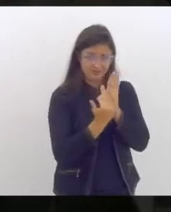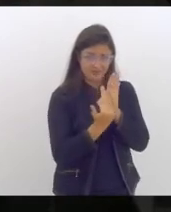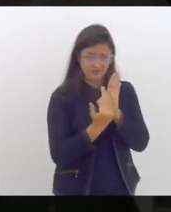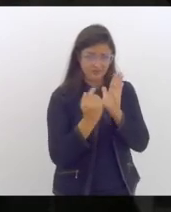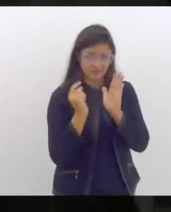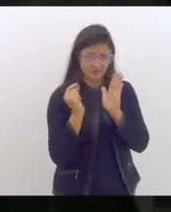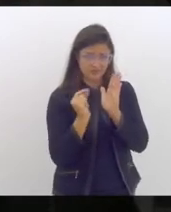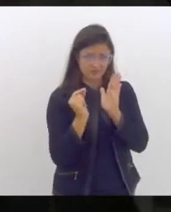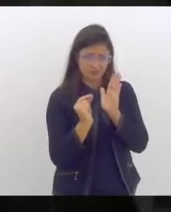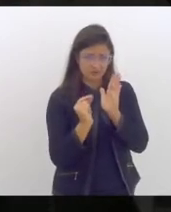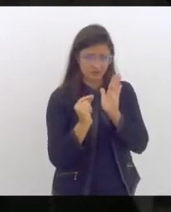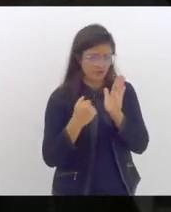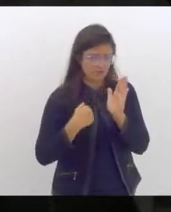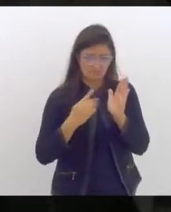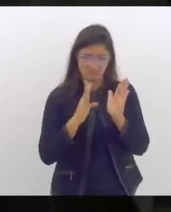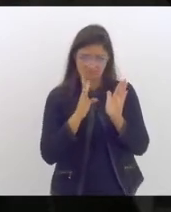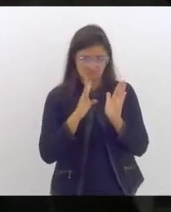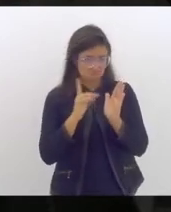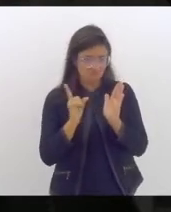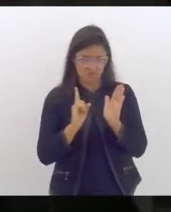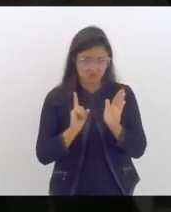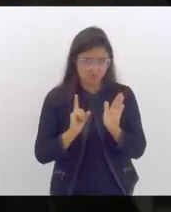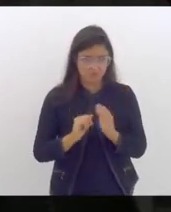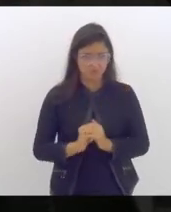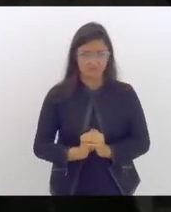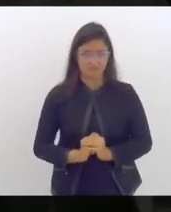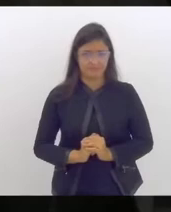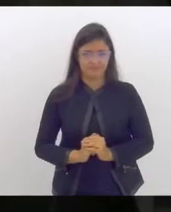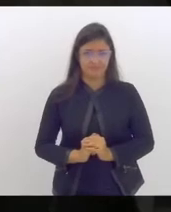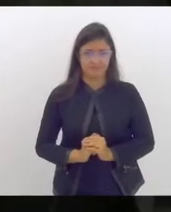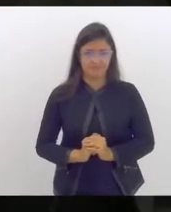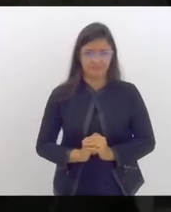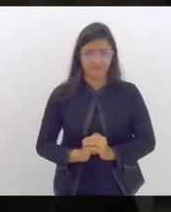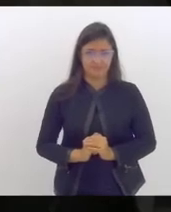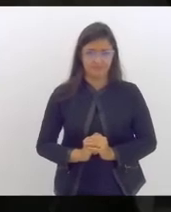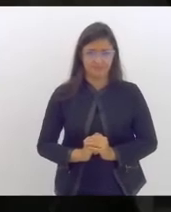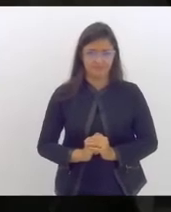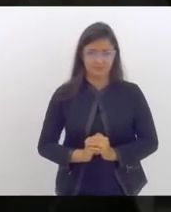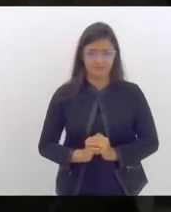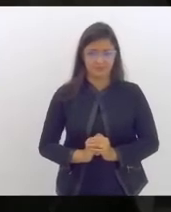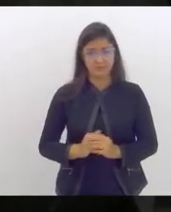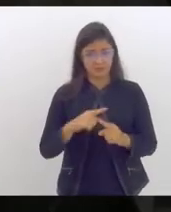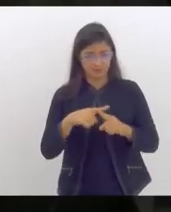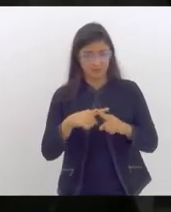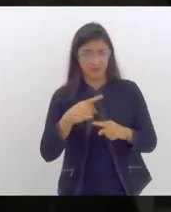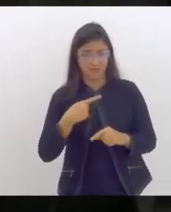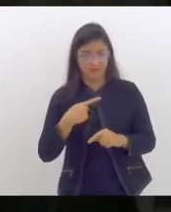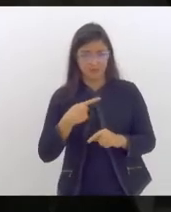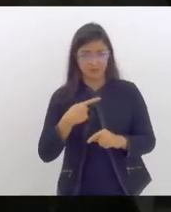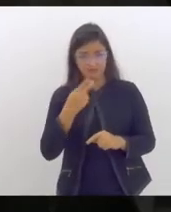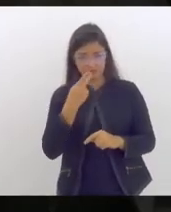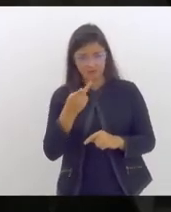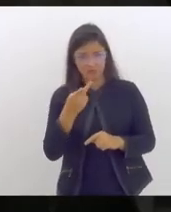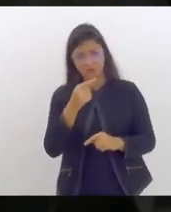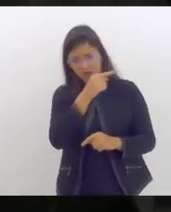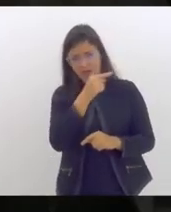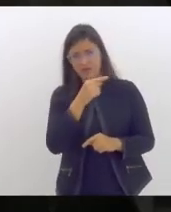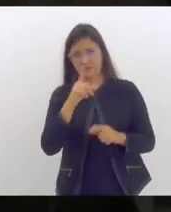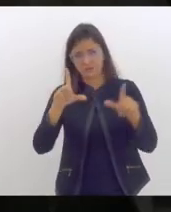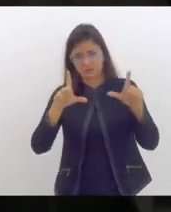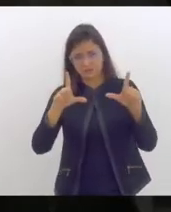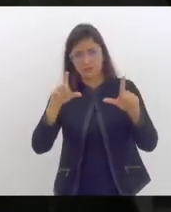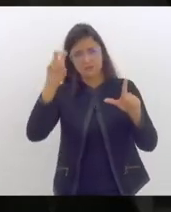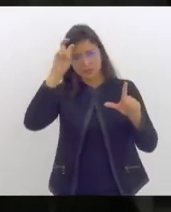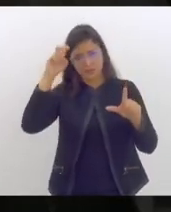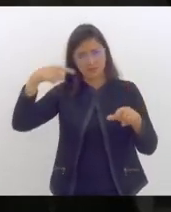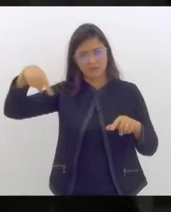desconhecíamos, e também fato, como disse na quinta-feira passada, que eu